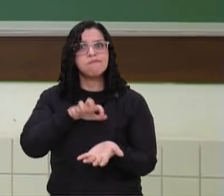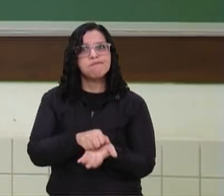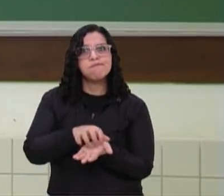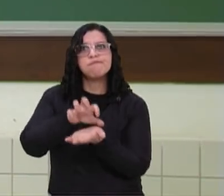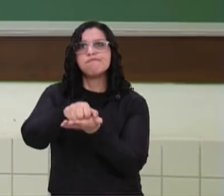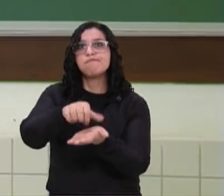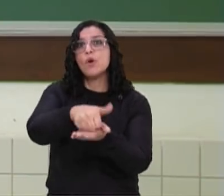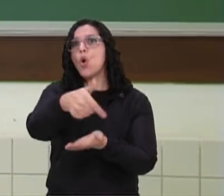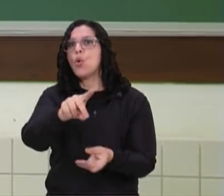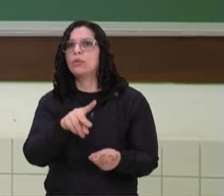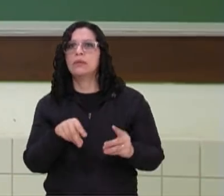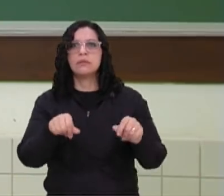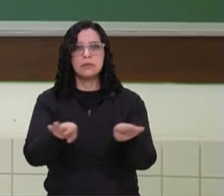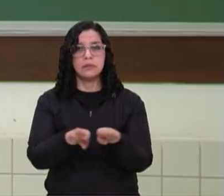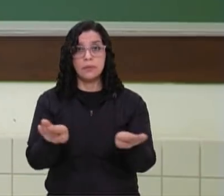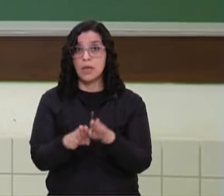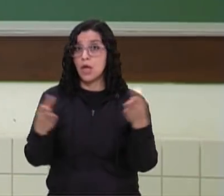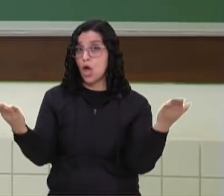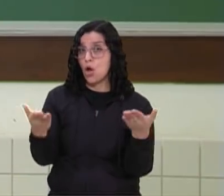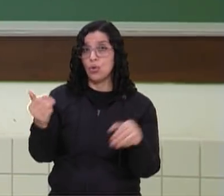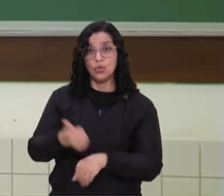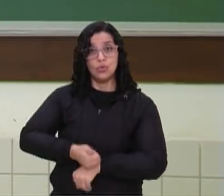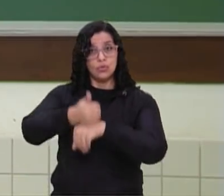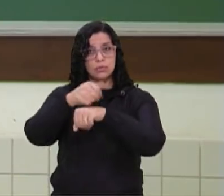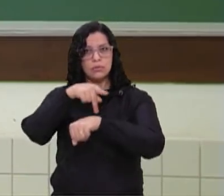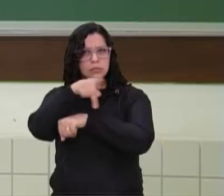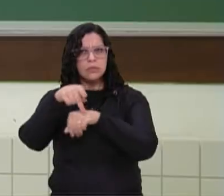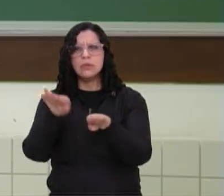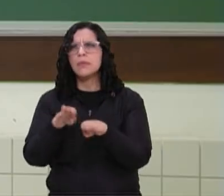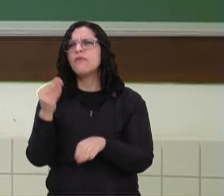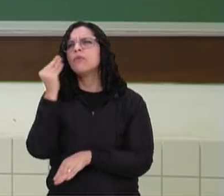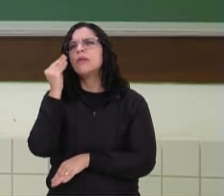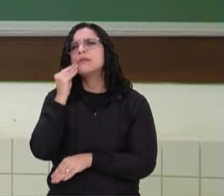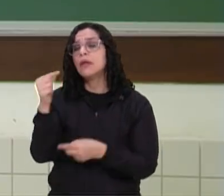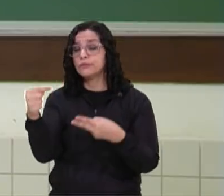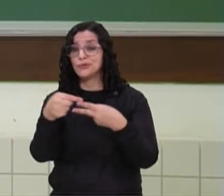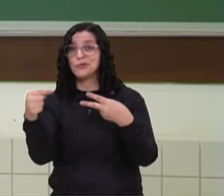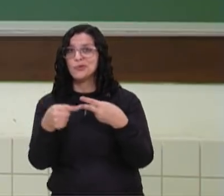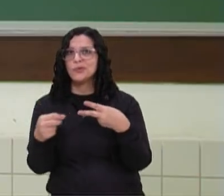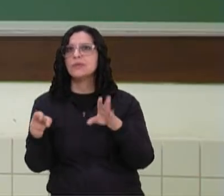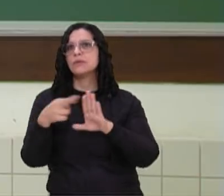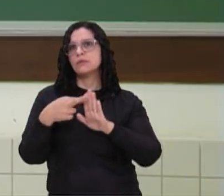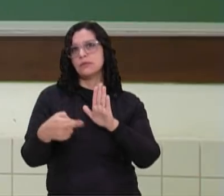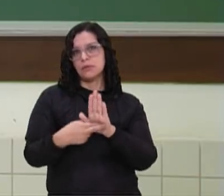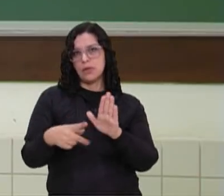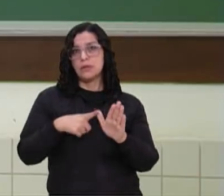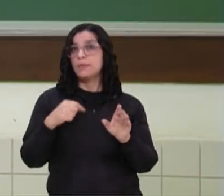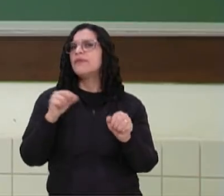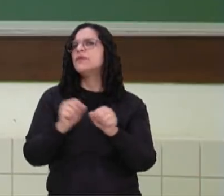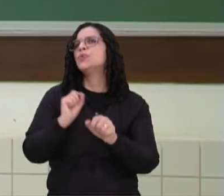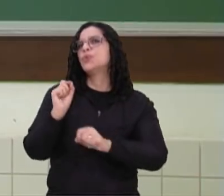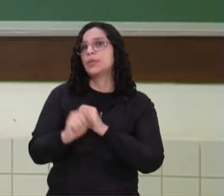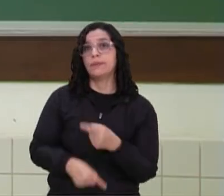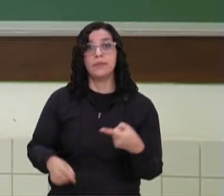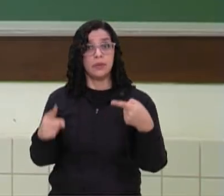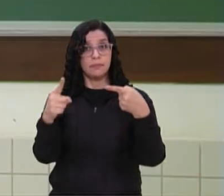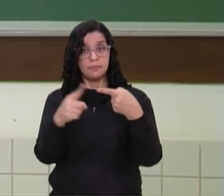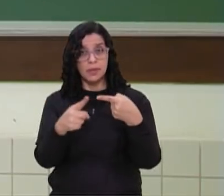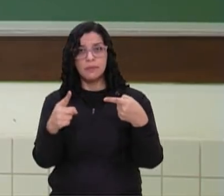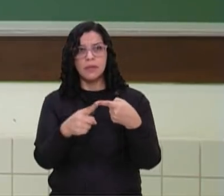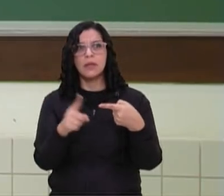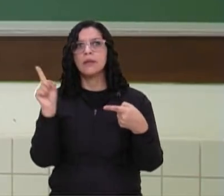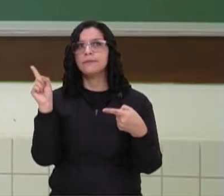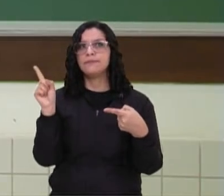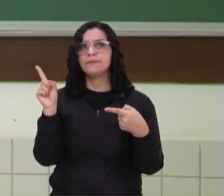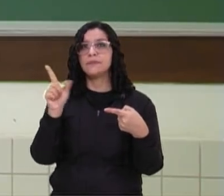Nesse congresso, os diplomatas dos países vencedores eles vão se basear em dois princípios de o que fazer. O primeiro é o